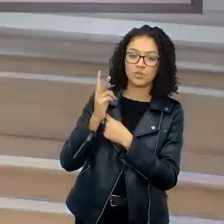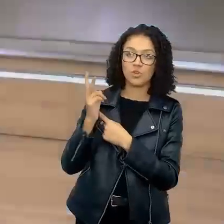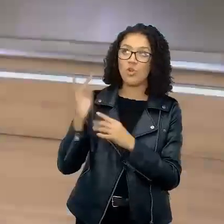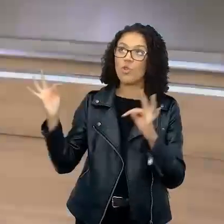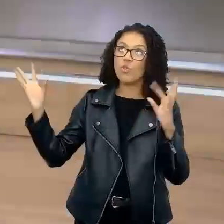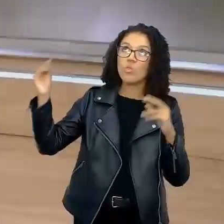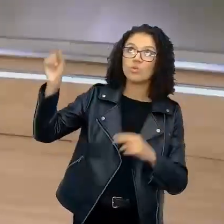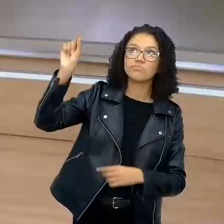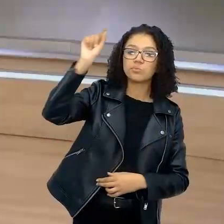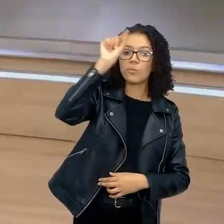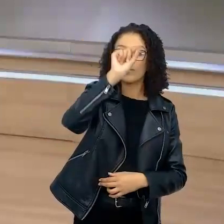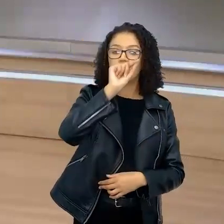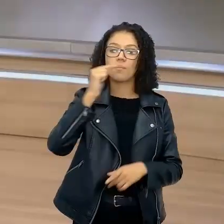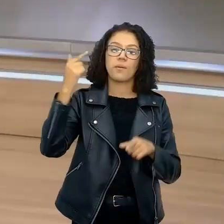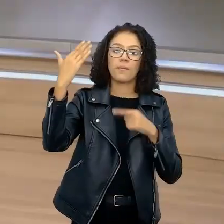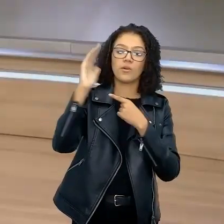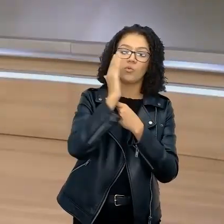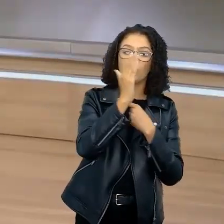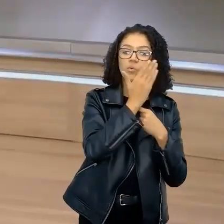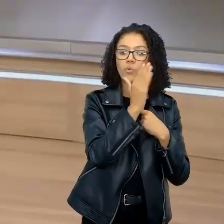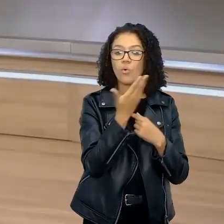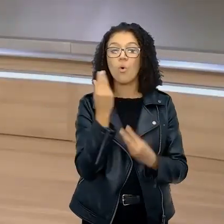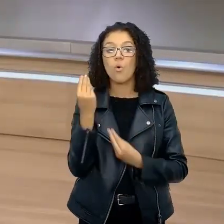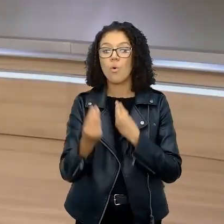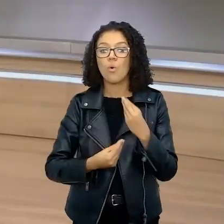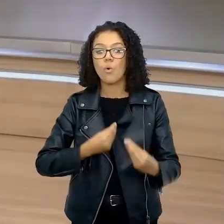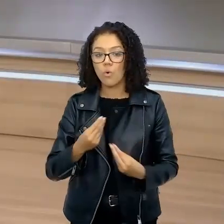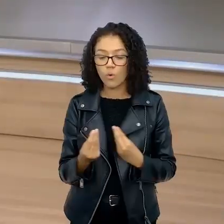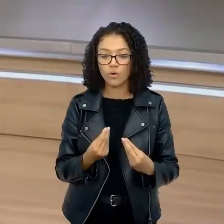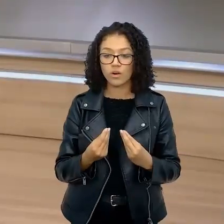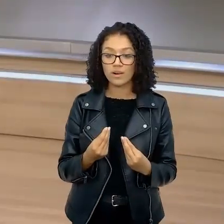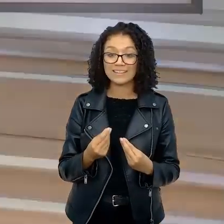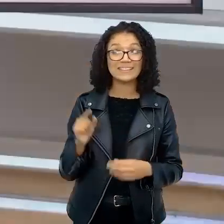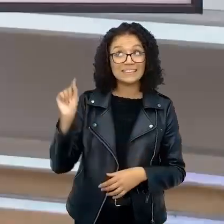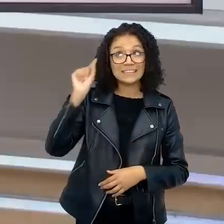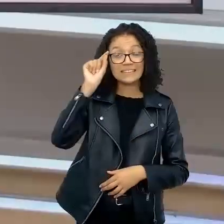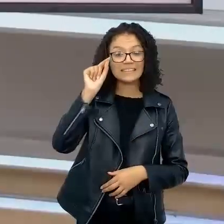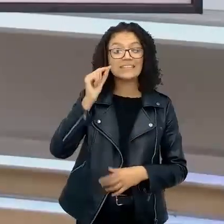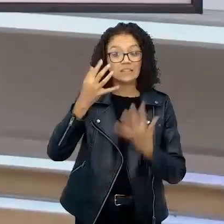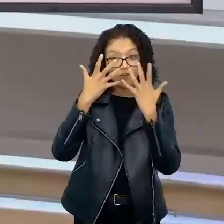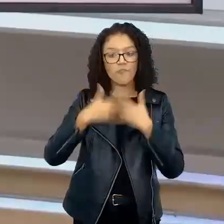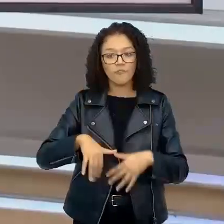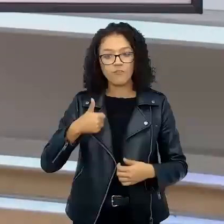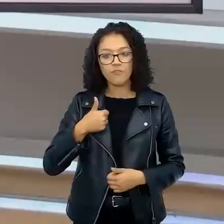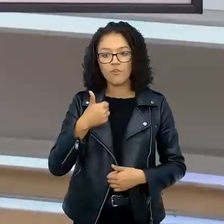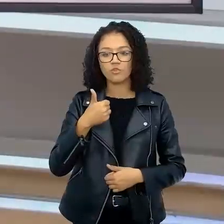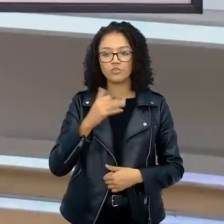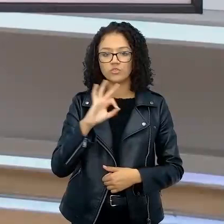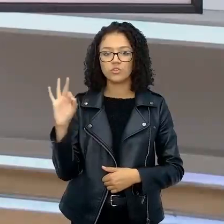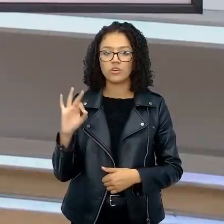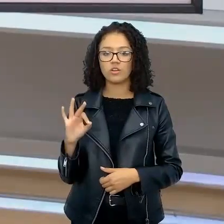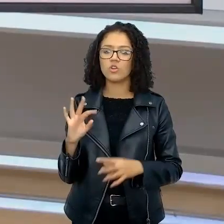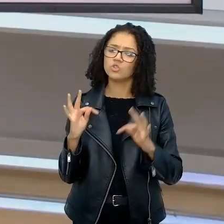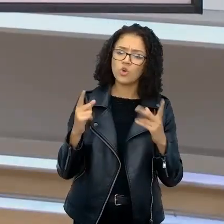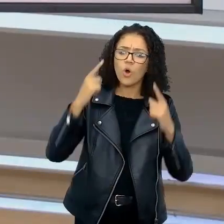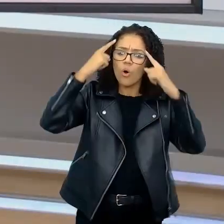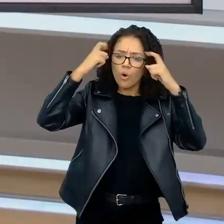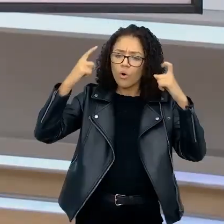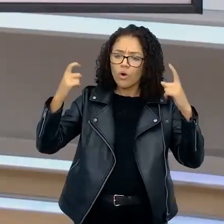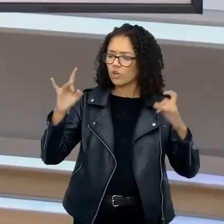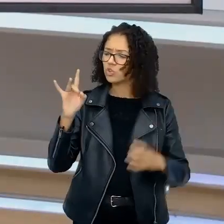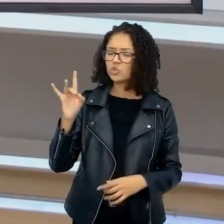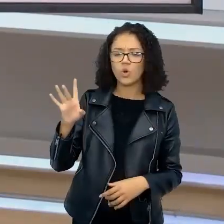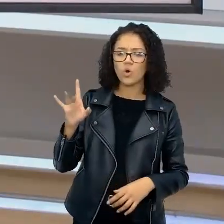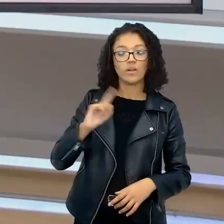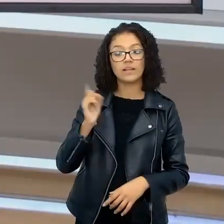a não revitimização e a gente vai pensar em fluxos que funcionem para diversas demandas, não só violência, né? E não